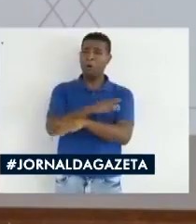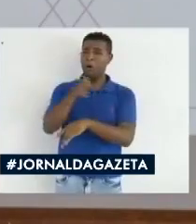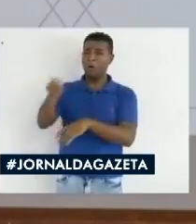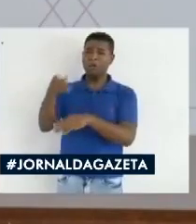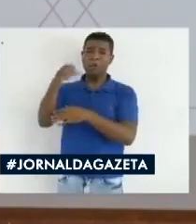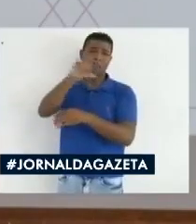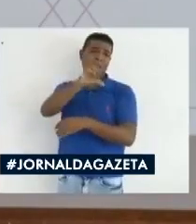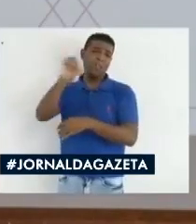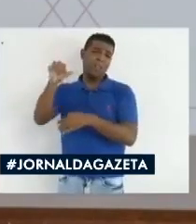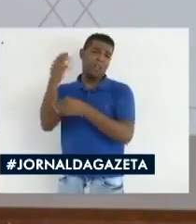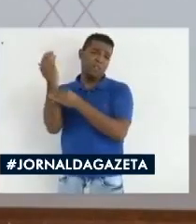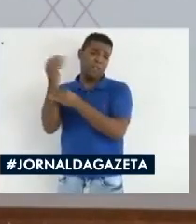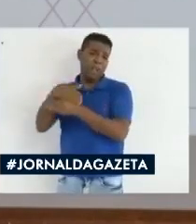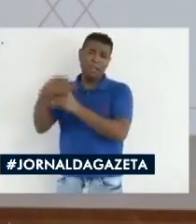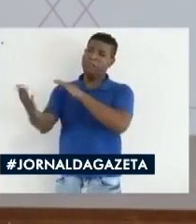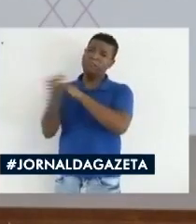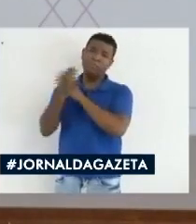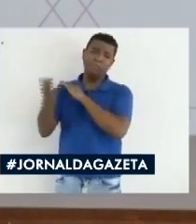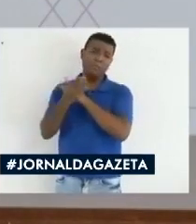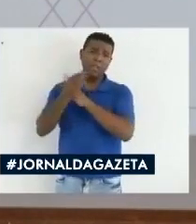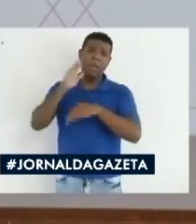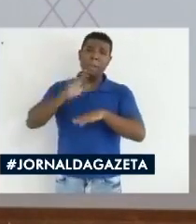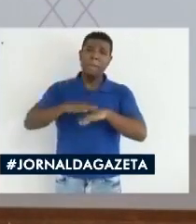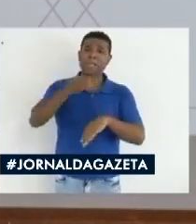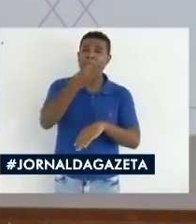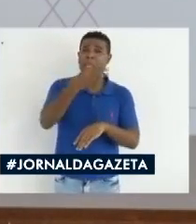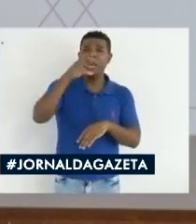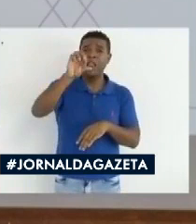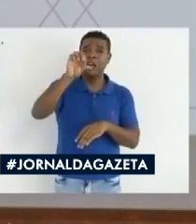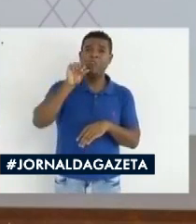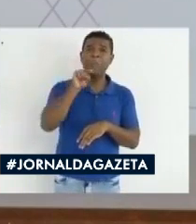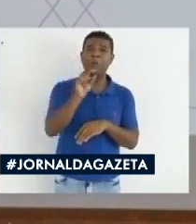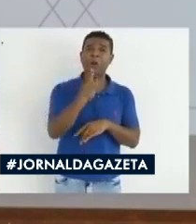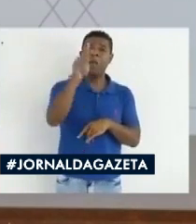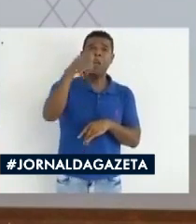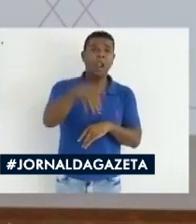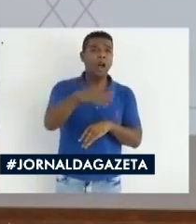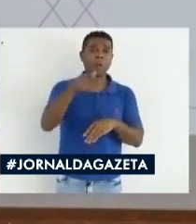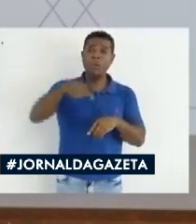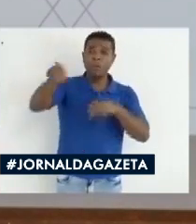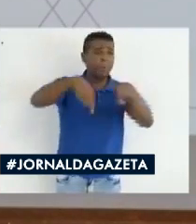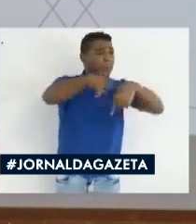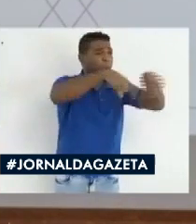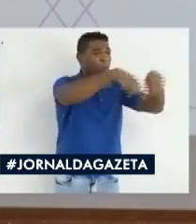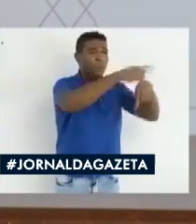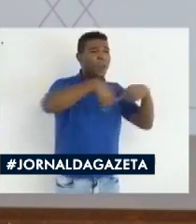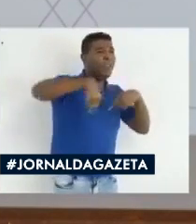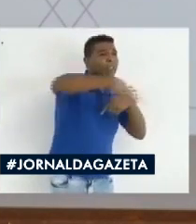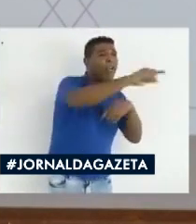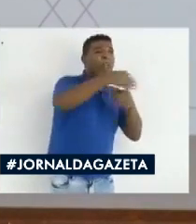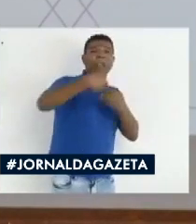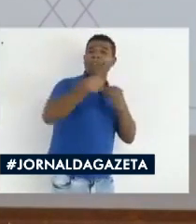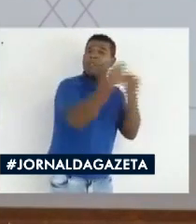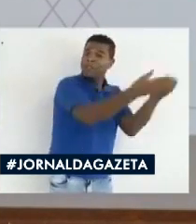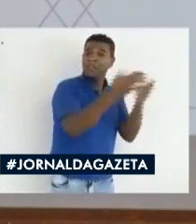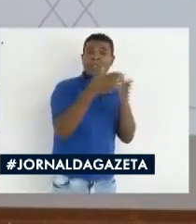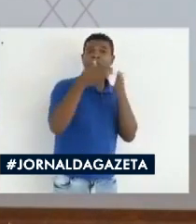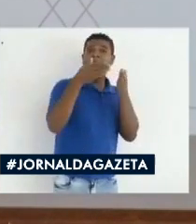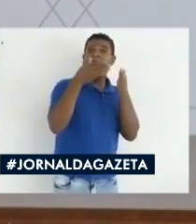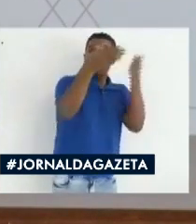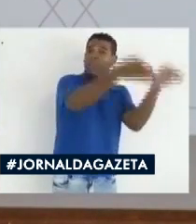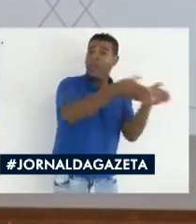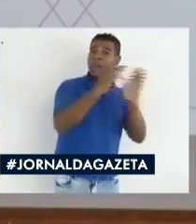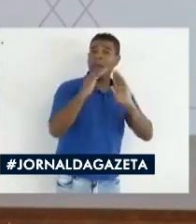os dados os indicadores de ocupação hospitalar de ovos estamos vendo que houve uma